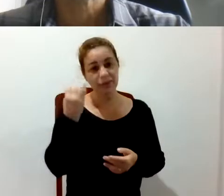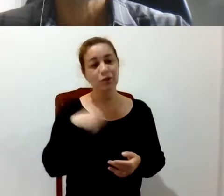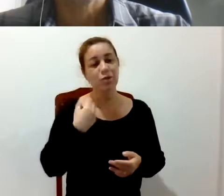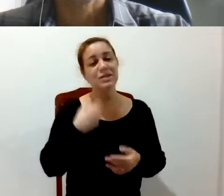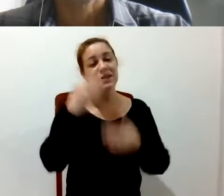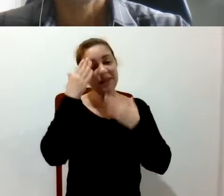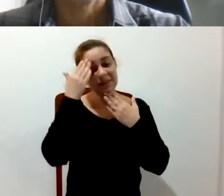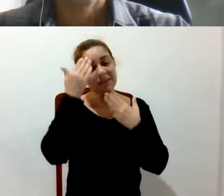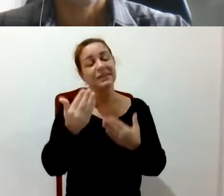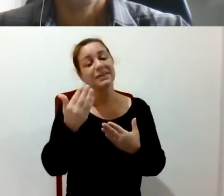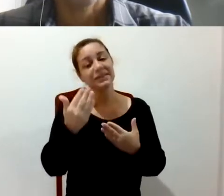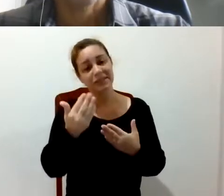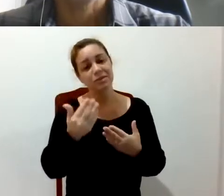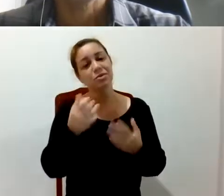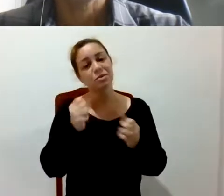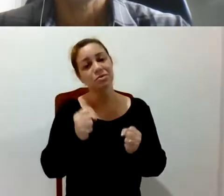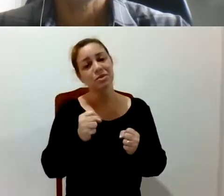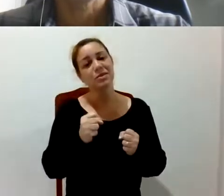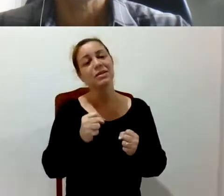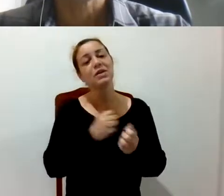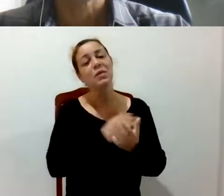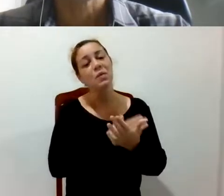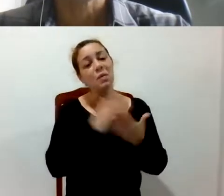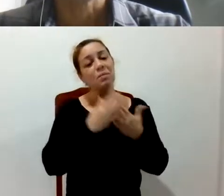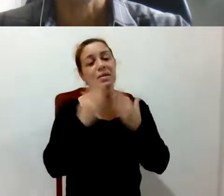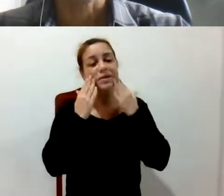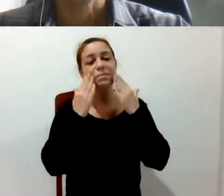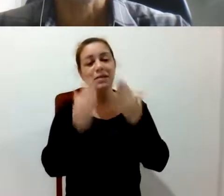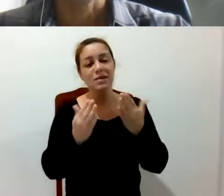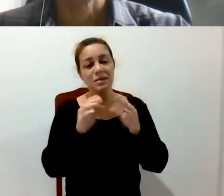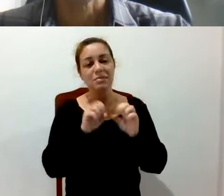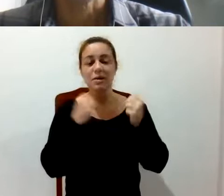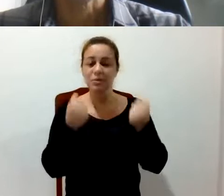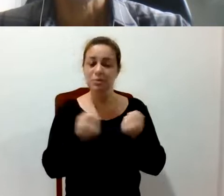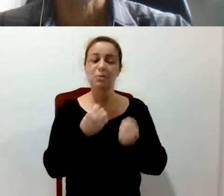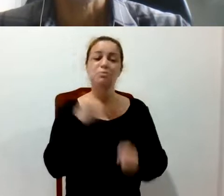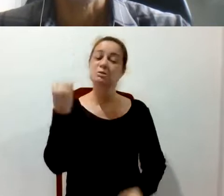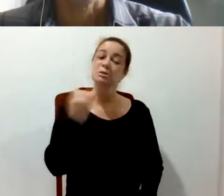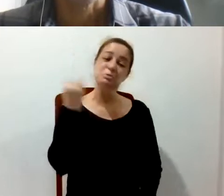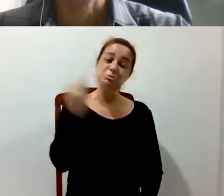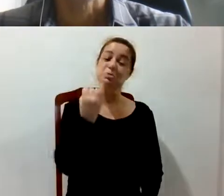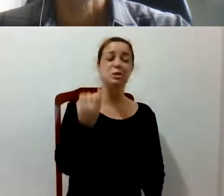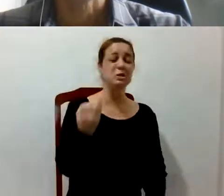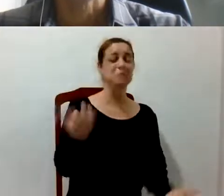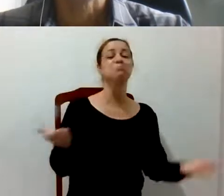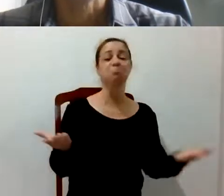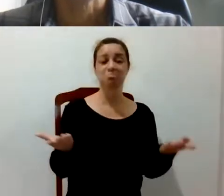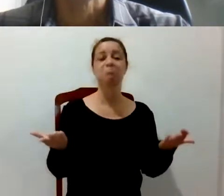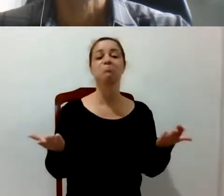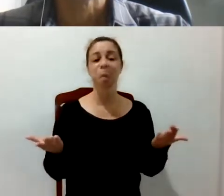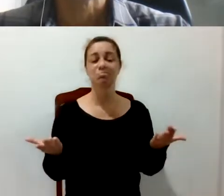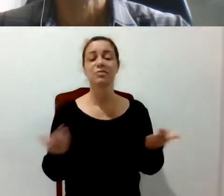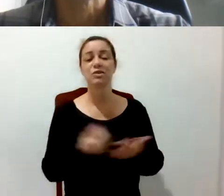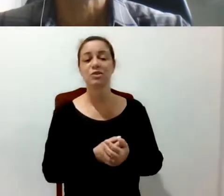aí de poder, tão recente, já poder estar participando em um evento tão, tão grandioso e muito,